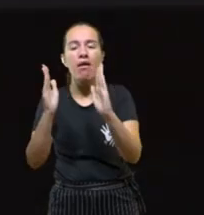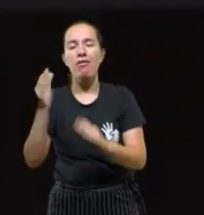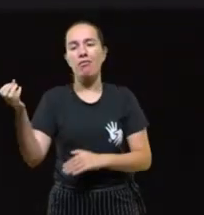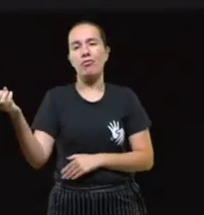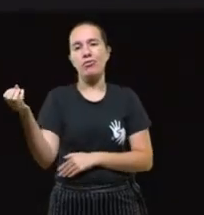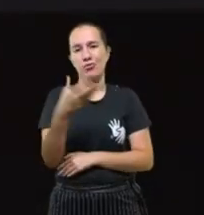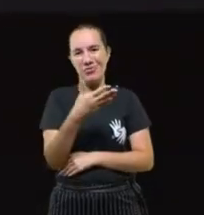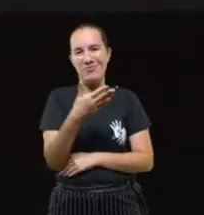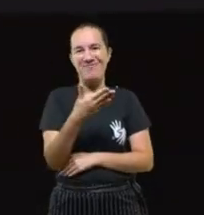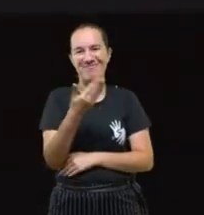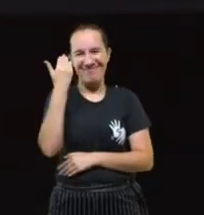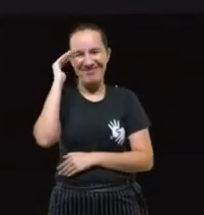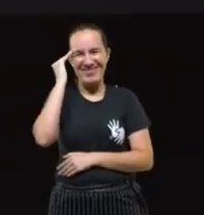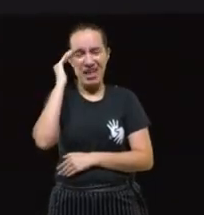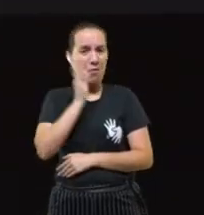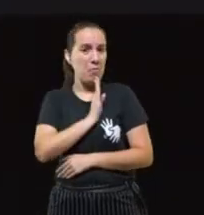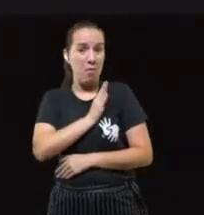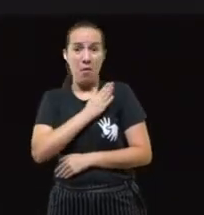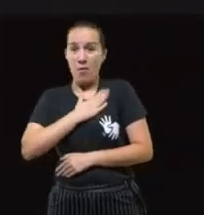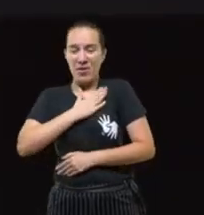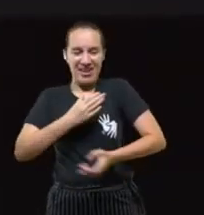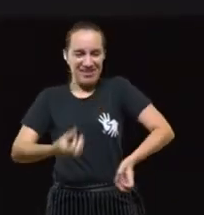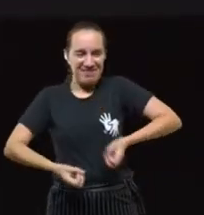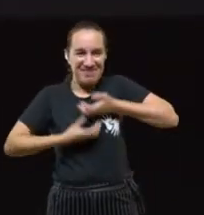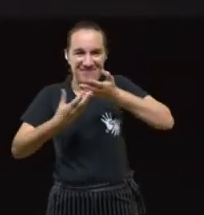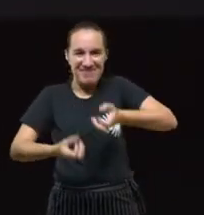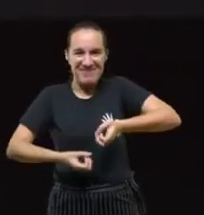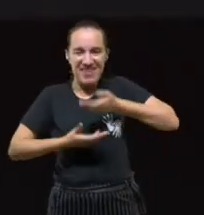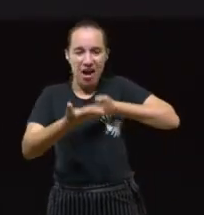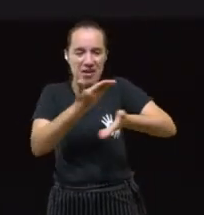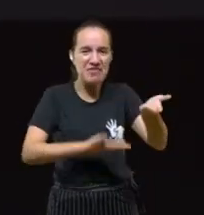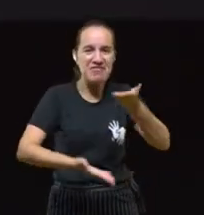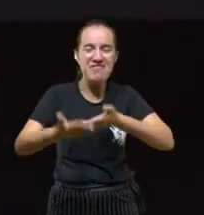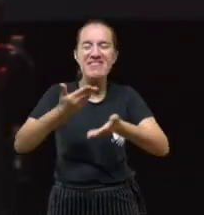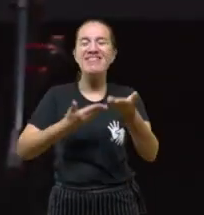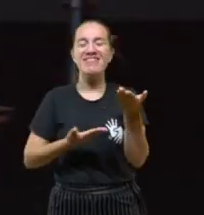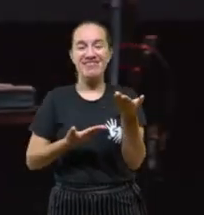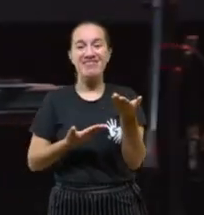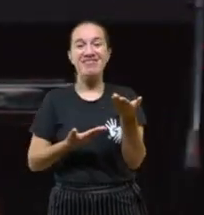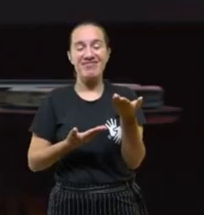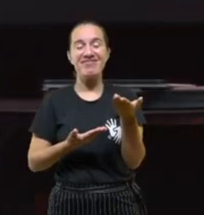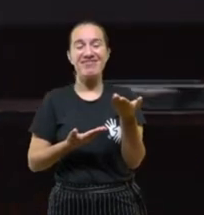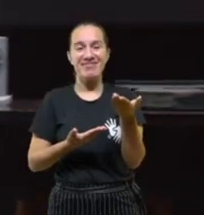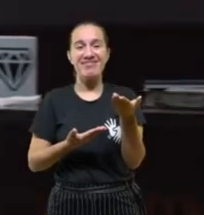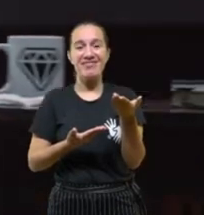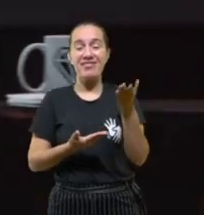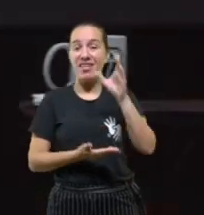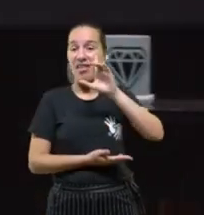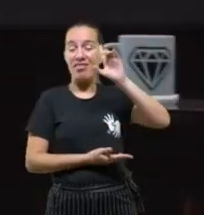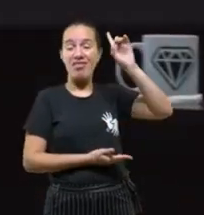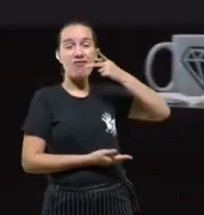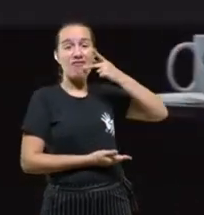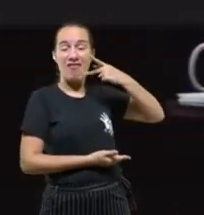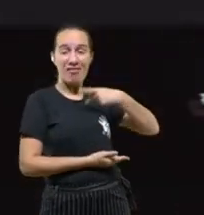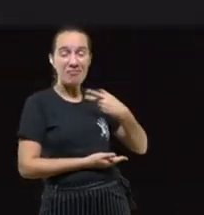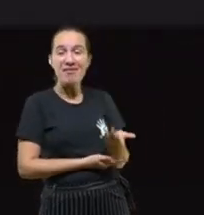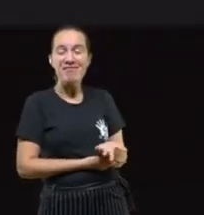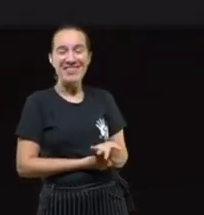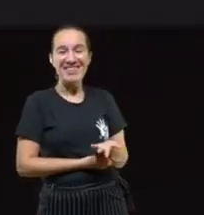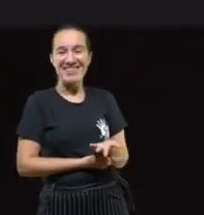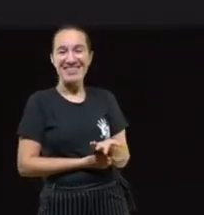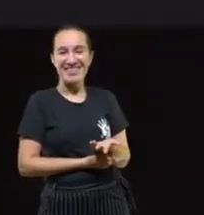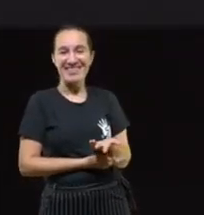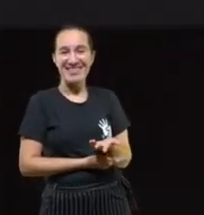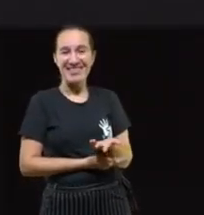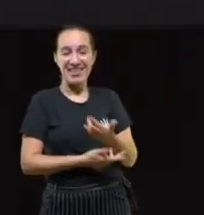pouquinho com a minha família, né? Mas eu estava aqui porque Deus estava então falando comigo coisas a